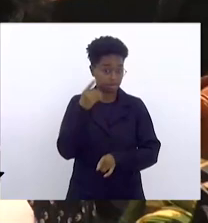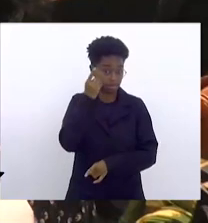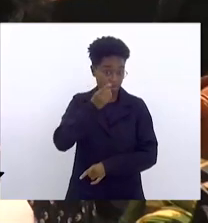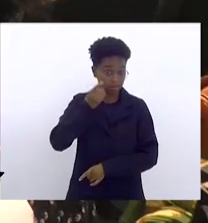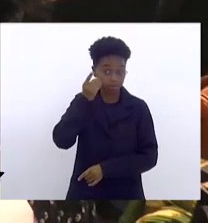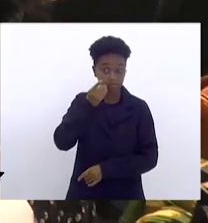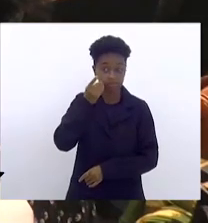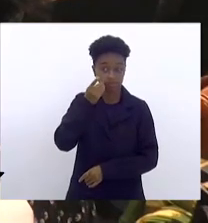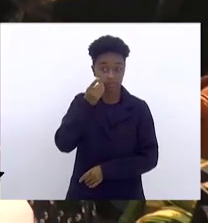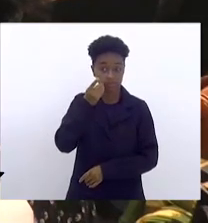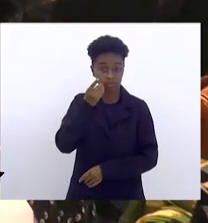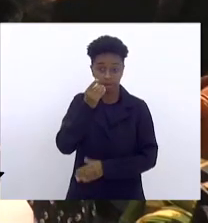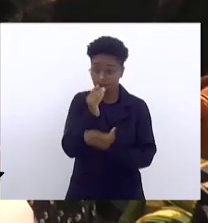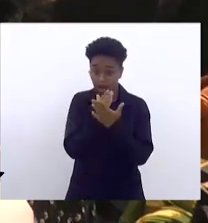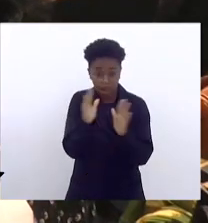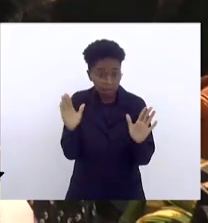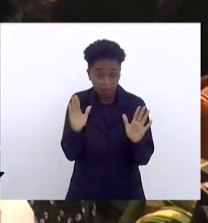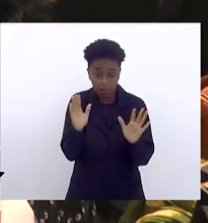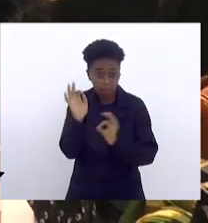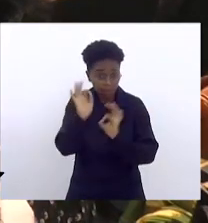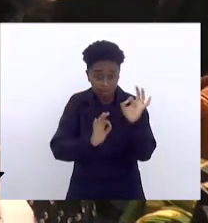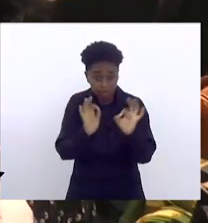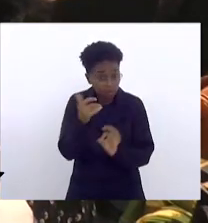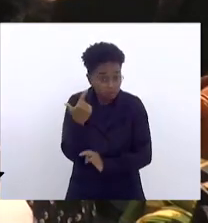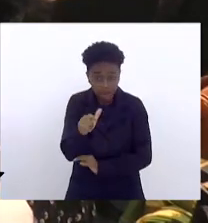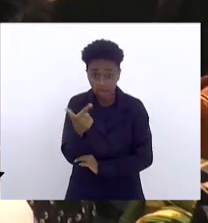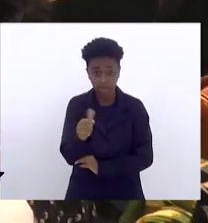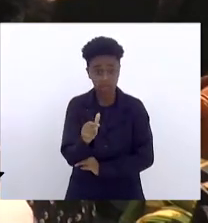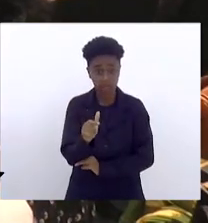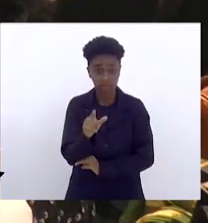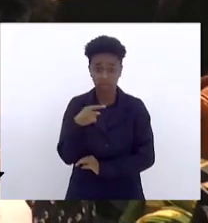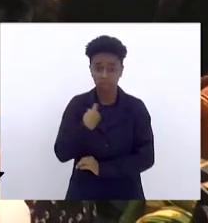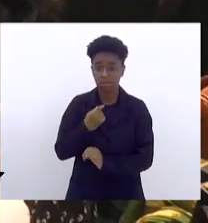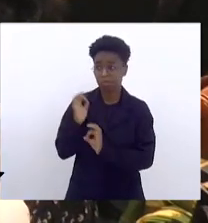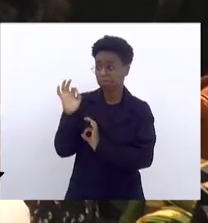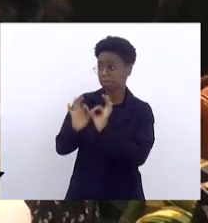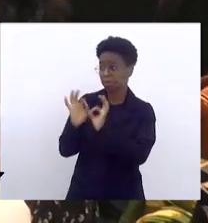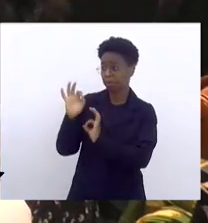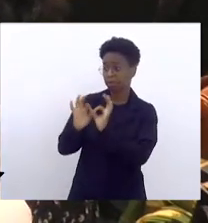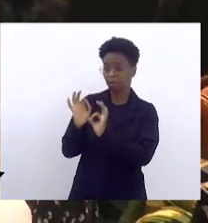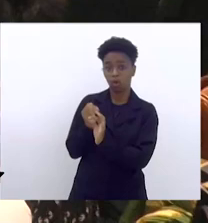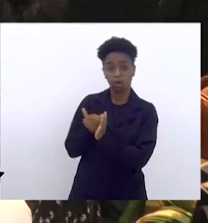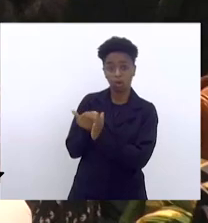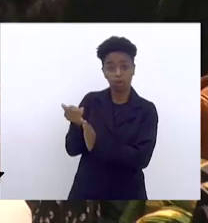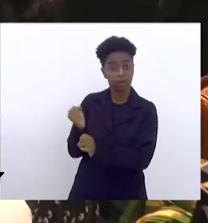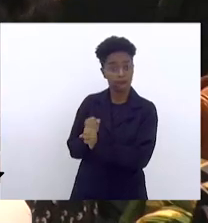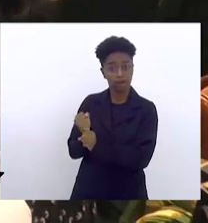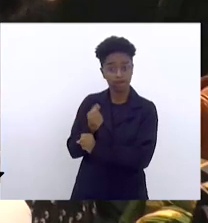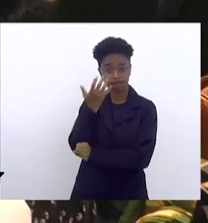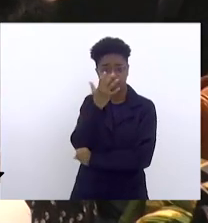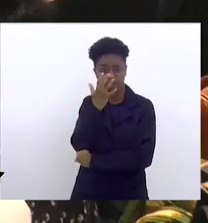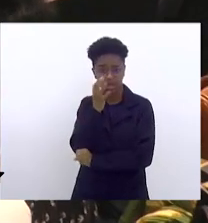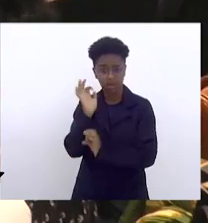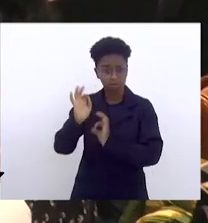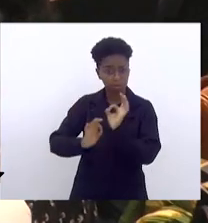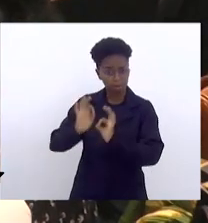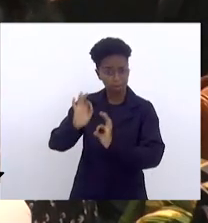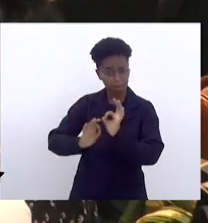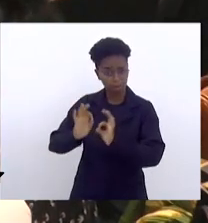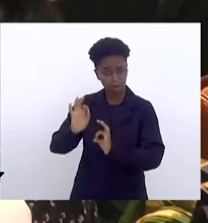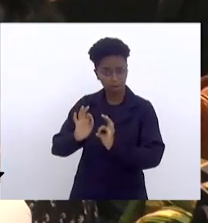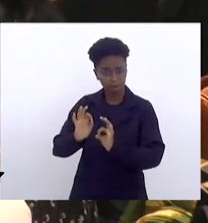acabou o planejamento aquilo que a gente ficou fazendo nos primeiros dias de aula em fevereiro planejando